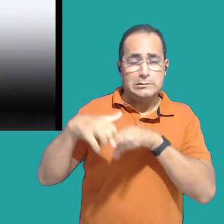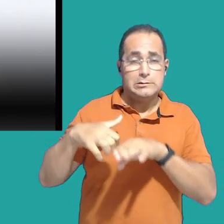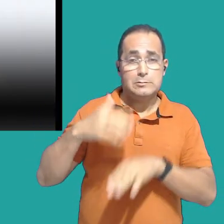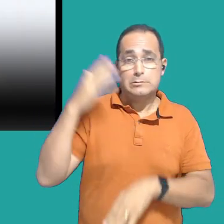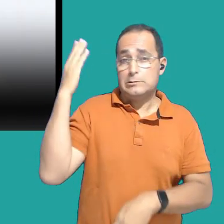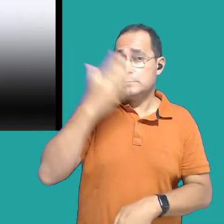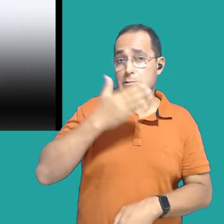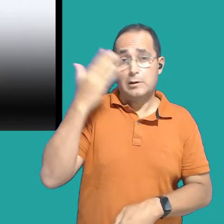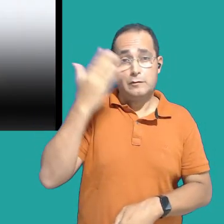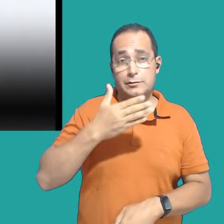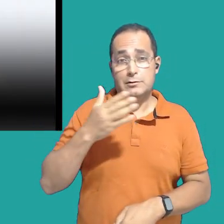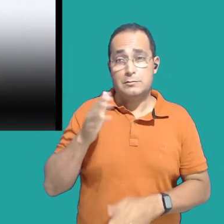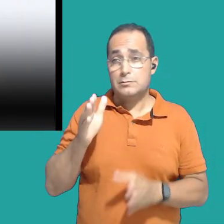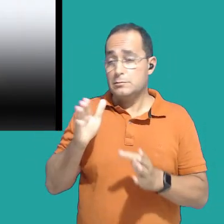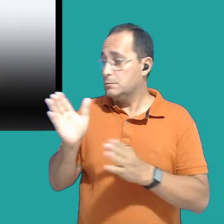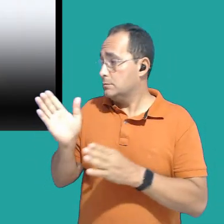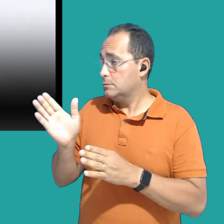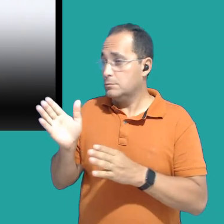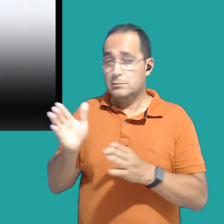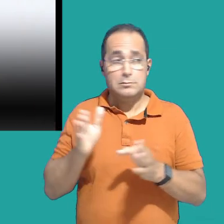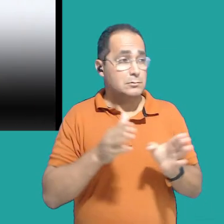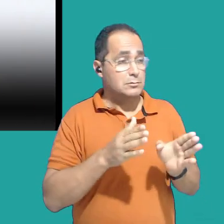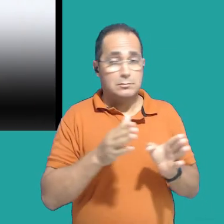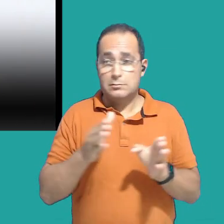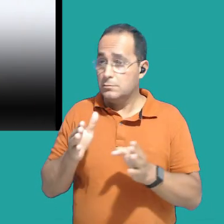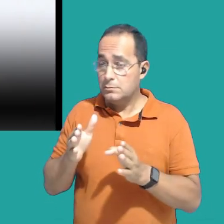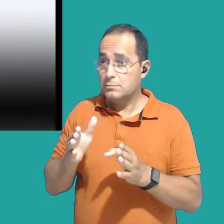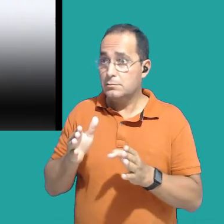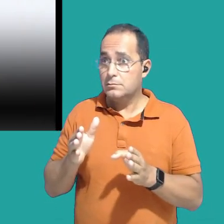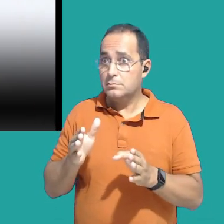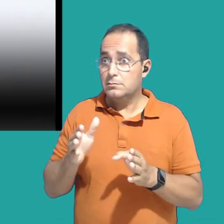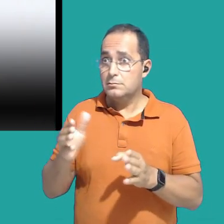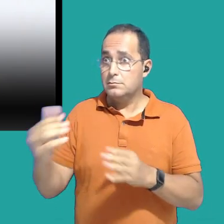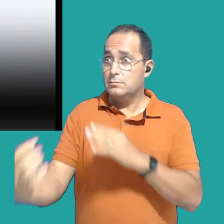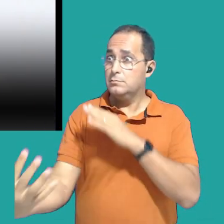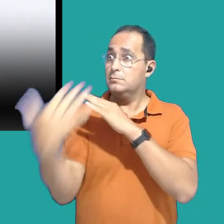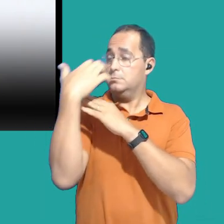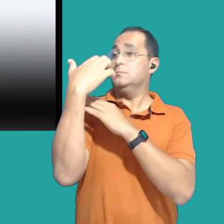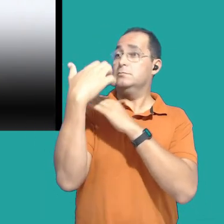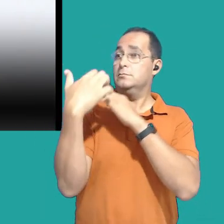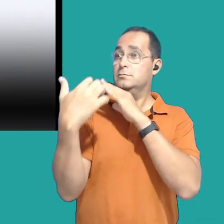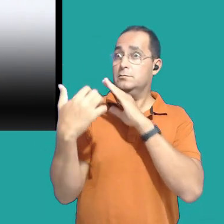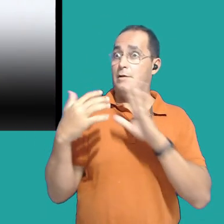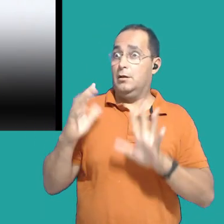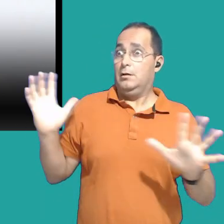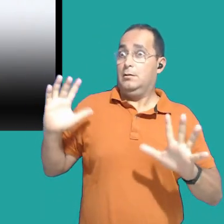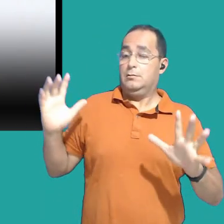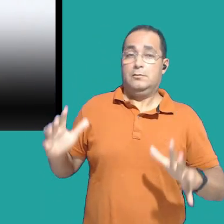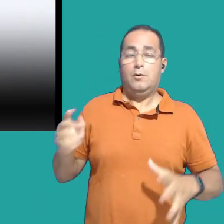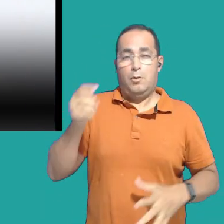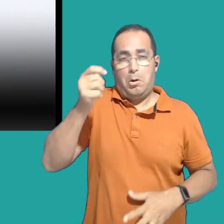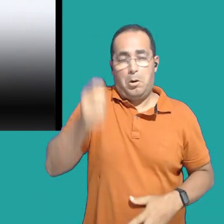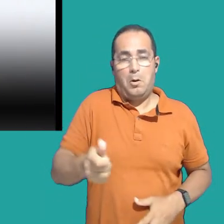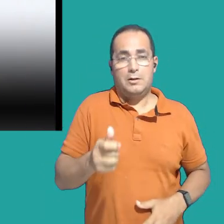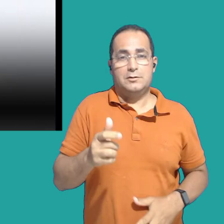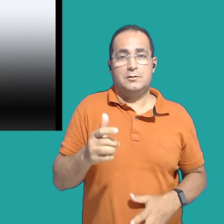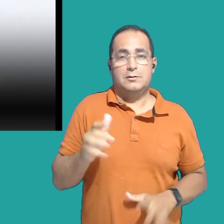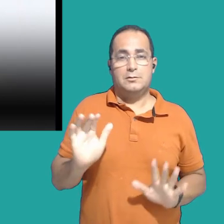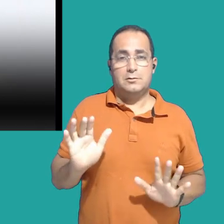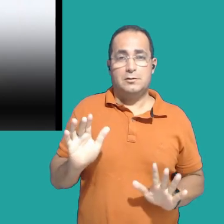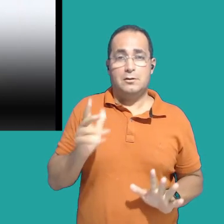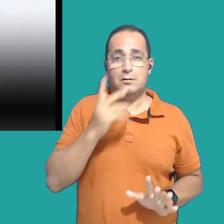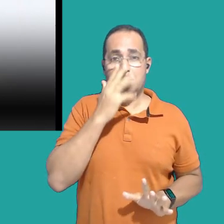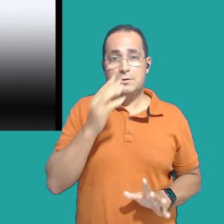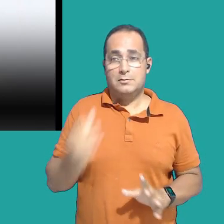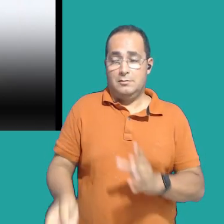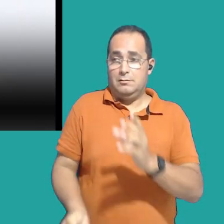eu realmente não vi o carro, eu olhei Ah, para um lado, quando eu olhei para frente, do nada o carro, eu, pá, ufa,